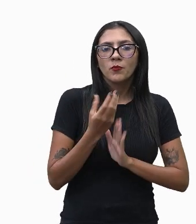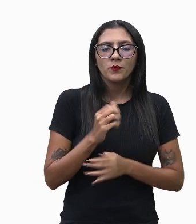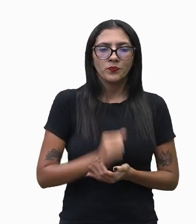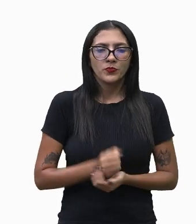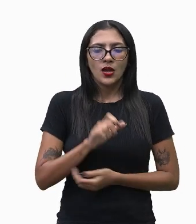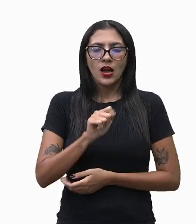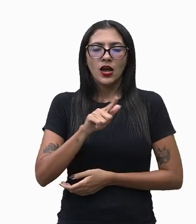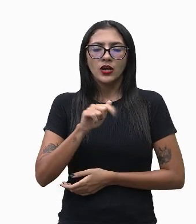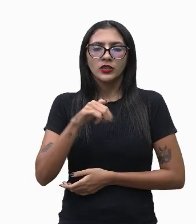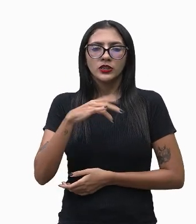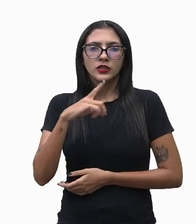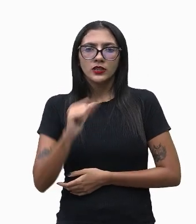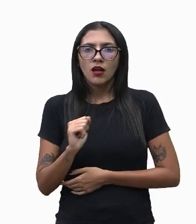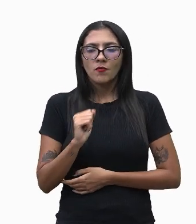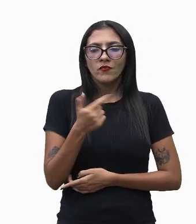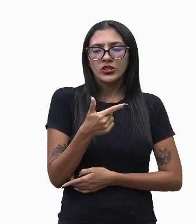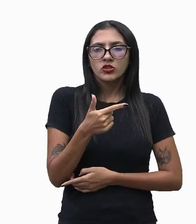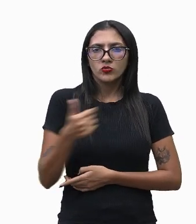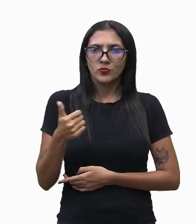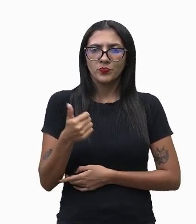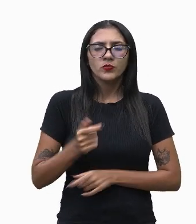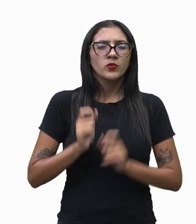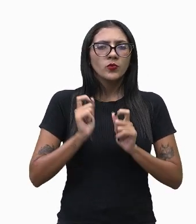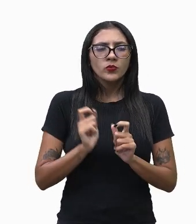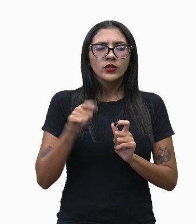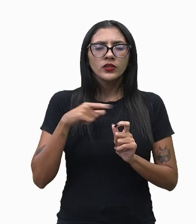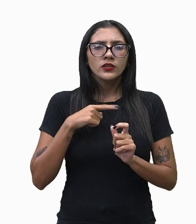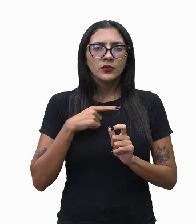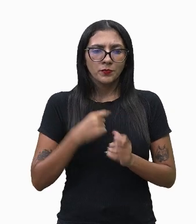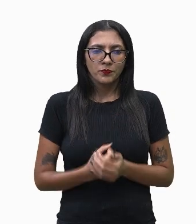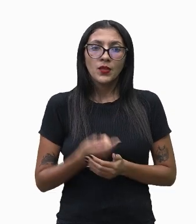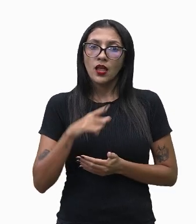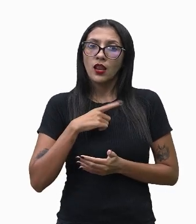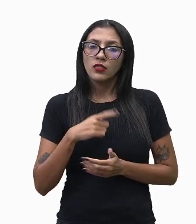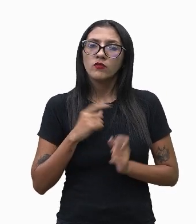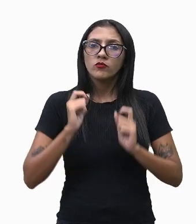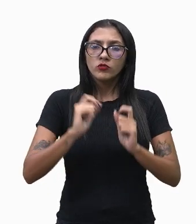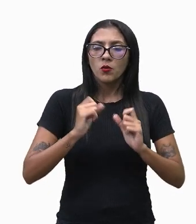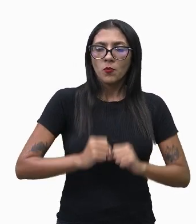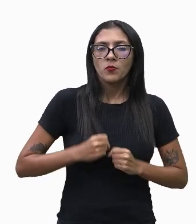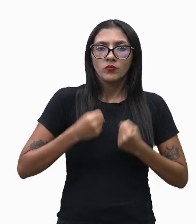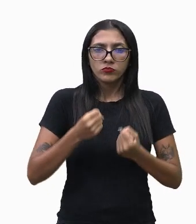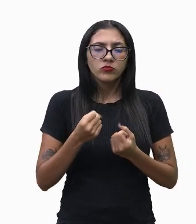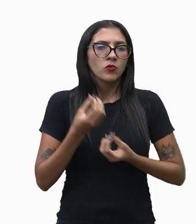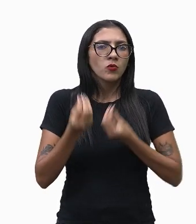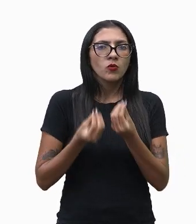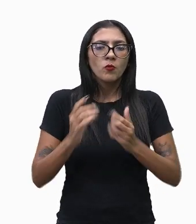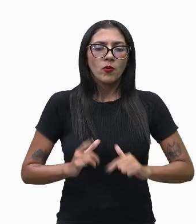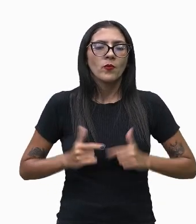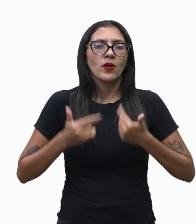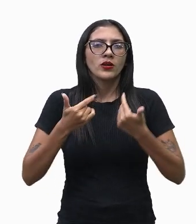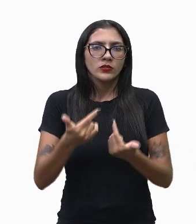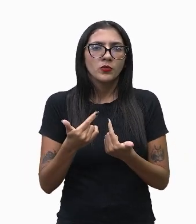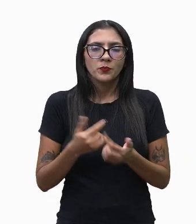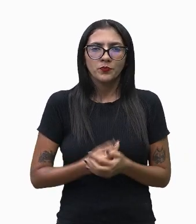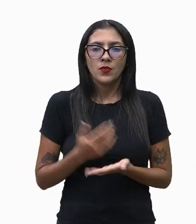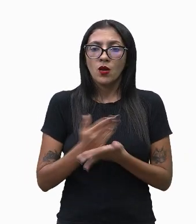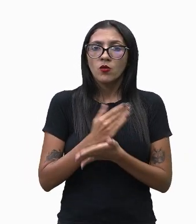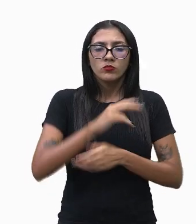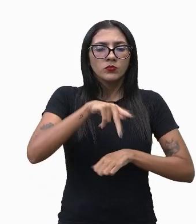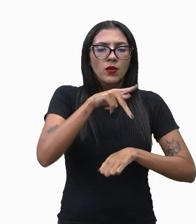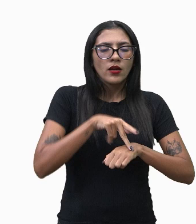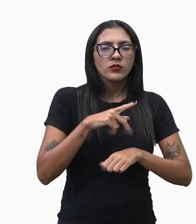21, que ela trouxe aí, né, um plano de ação para que os países eles pudessem tomar